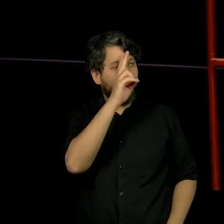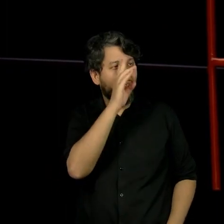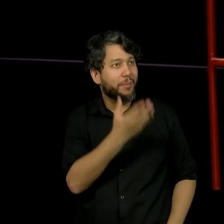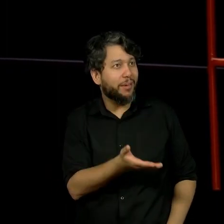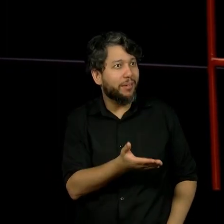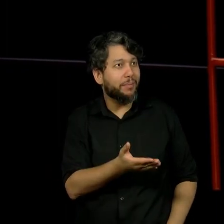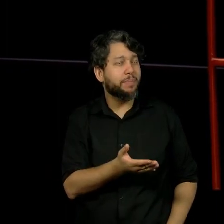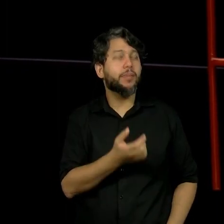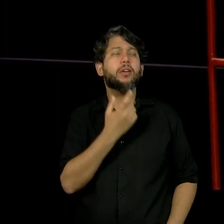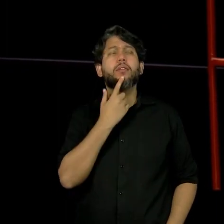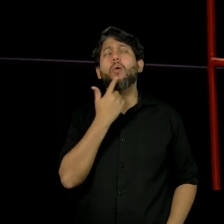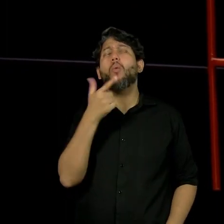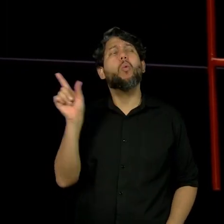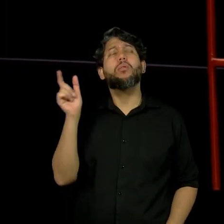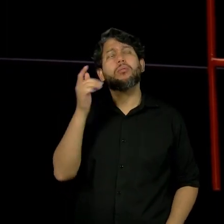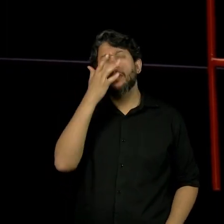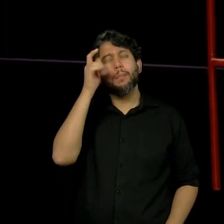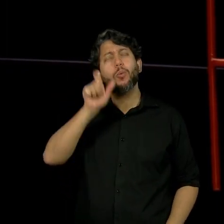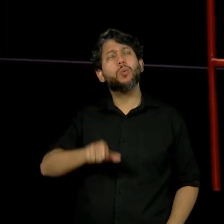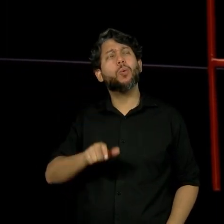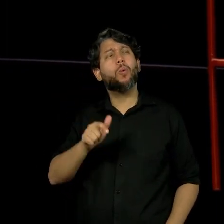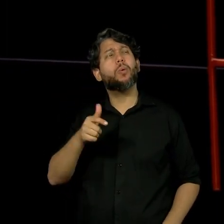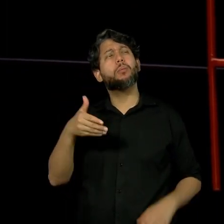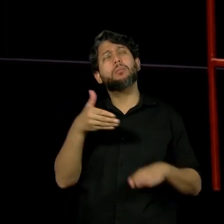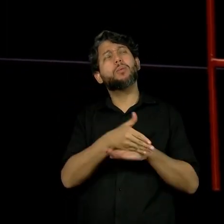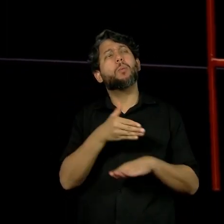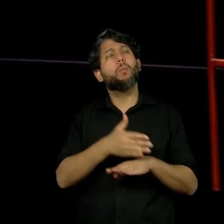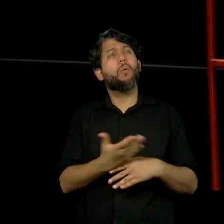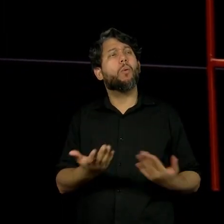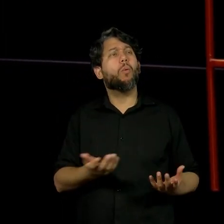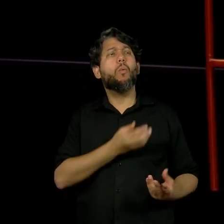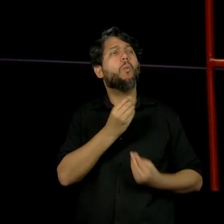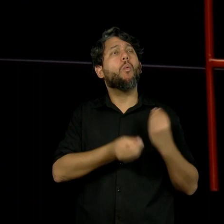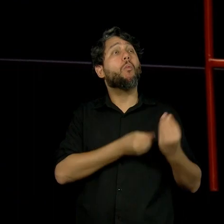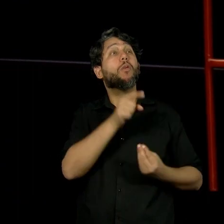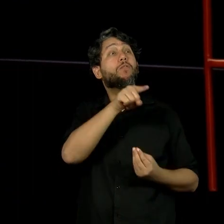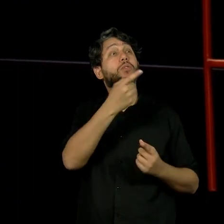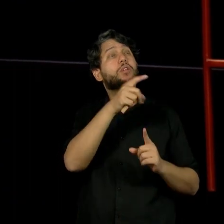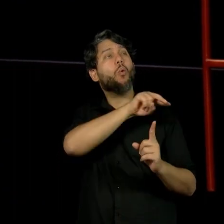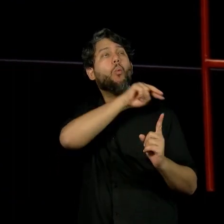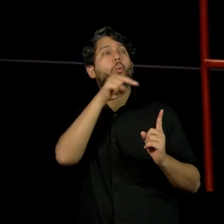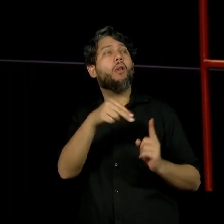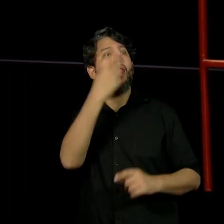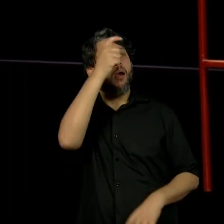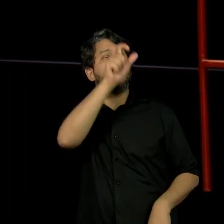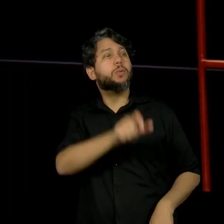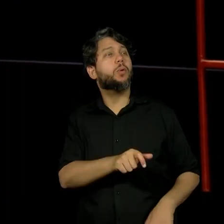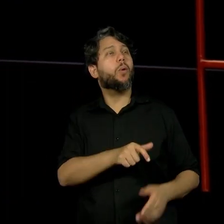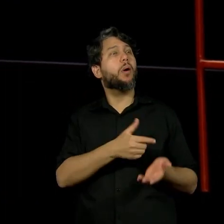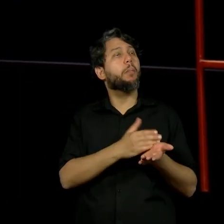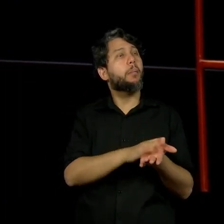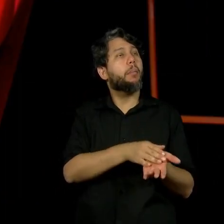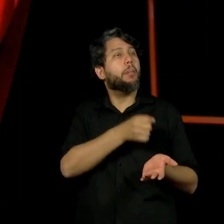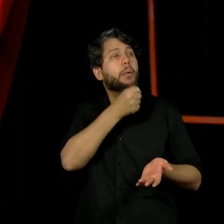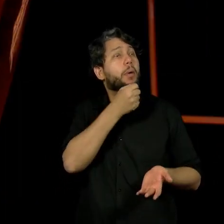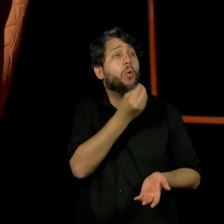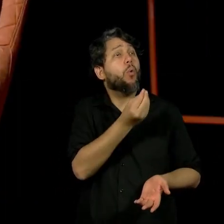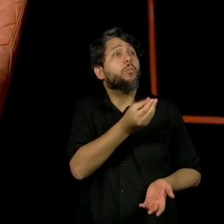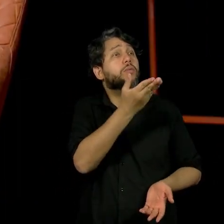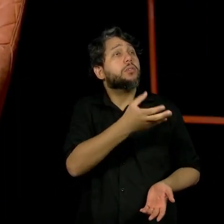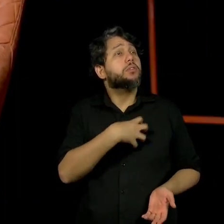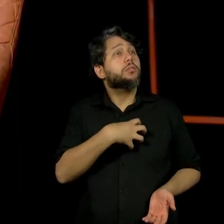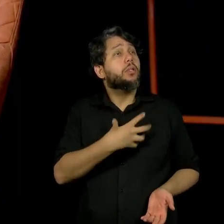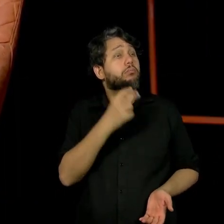que você podia citar e também dizer um pouco como é que era o teu olhar para esses artistas, né? É